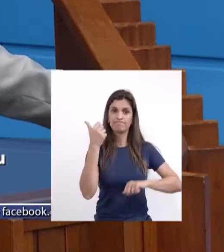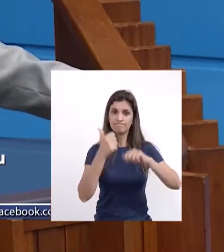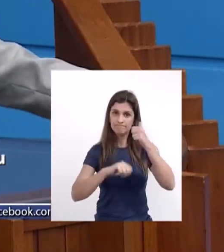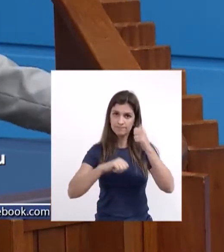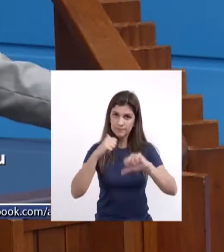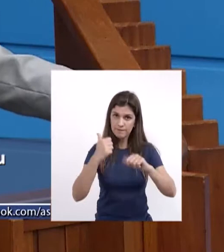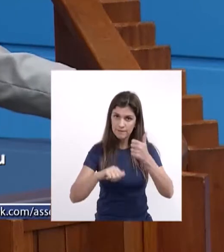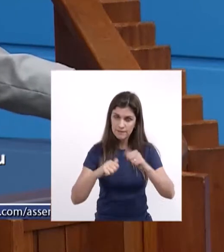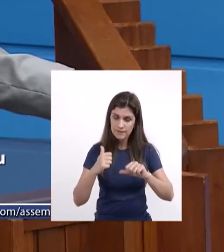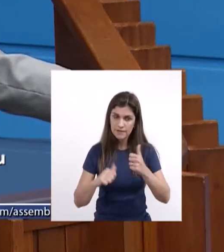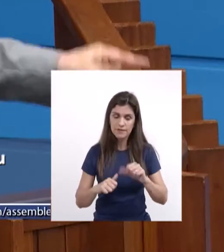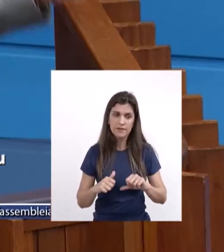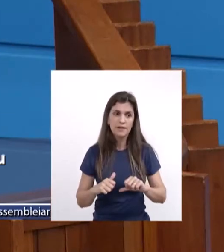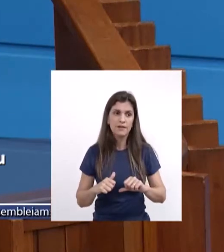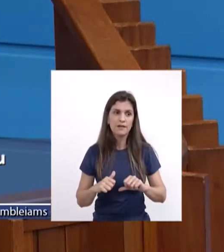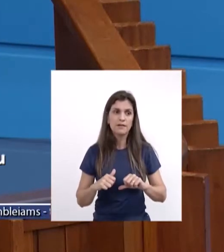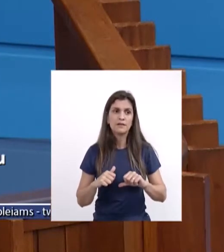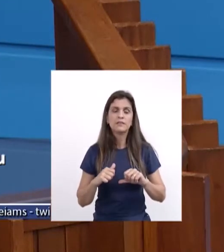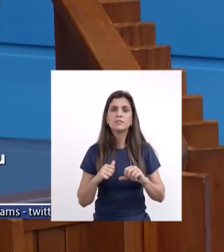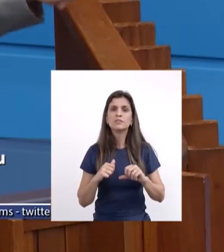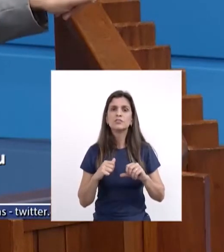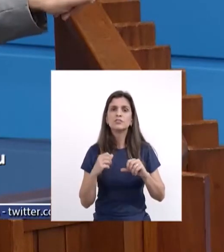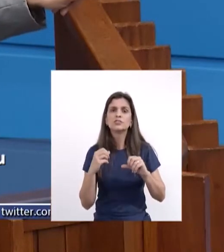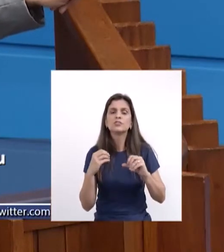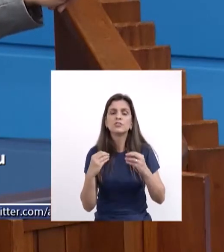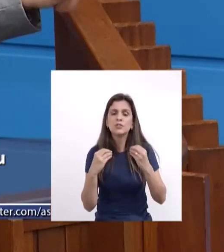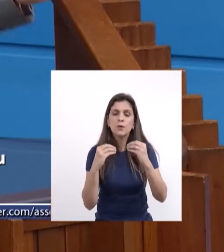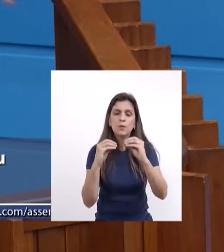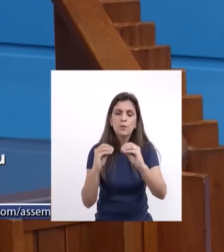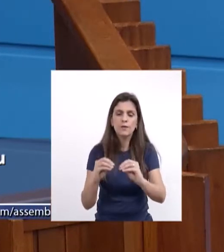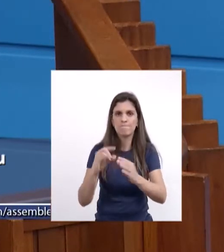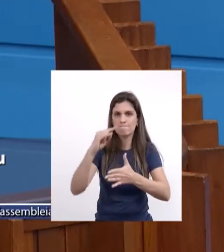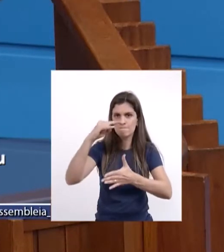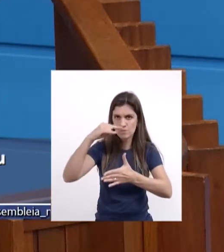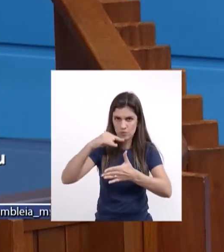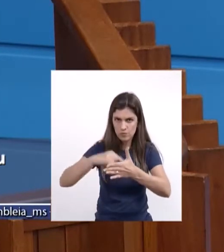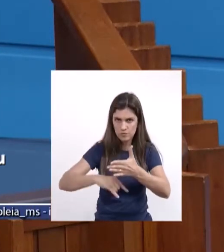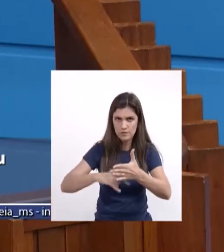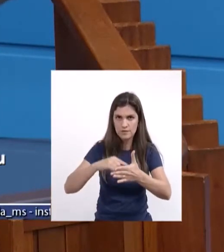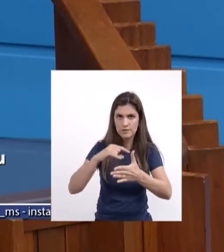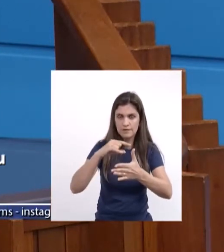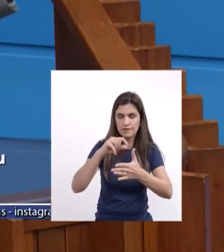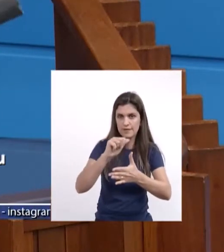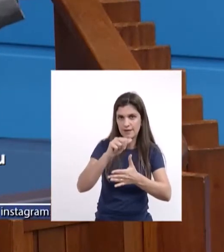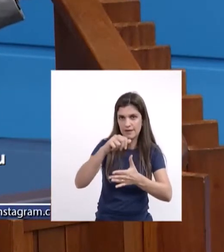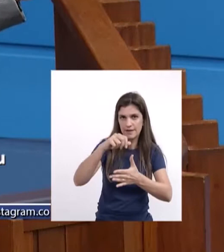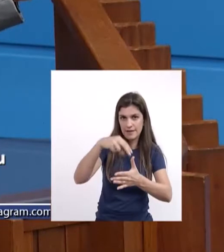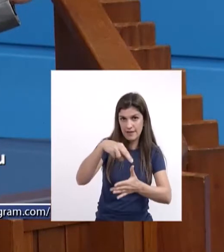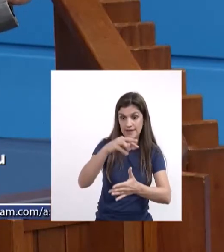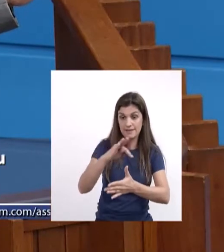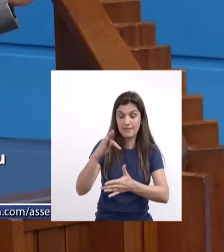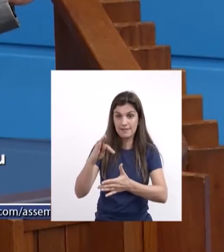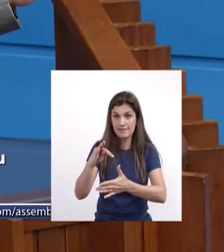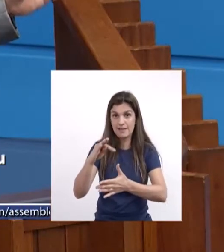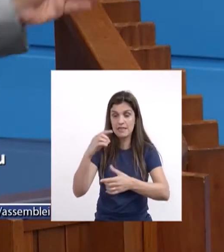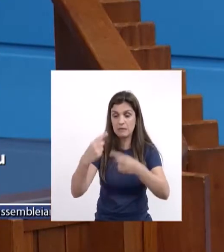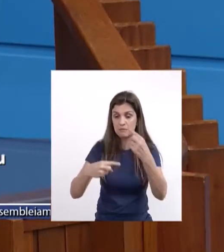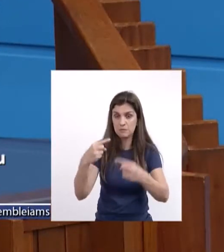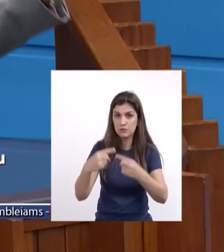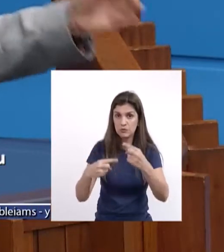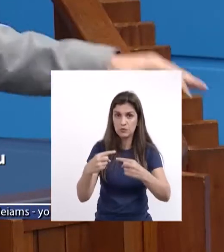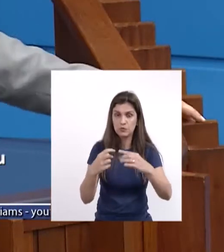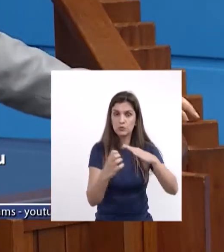a possibilidade de incluir na ação que a ANTT discute com a CCR-MS Vias